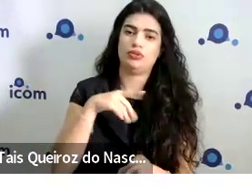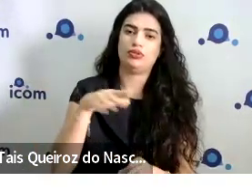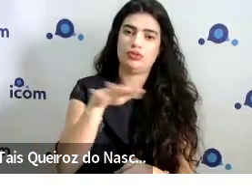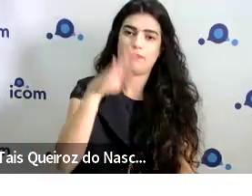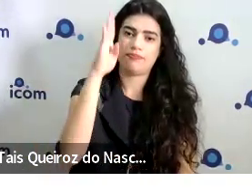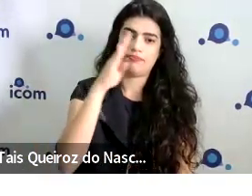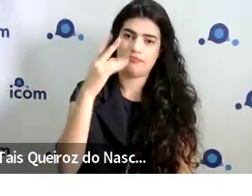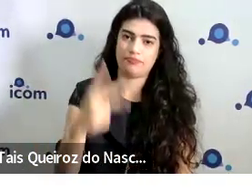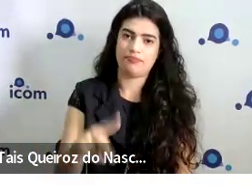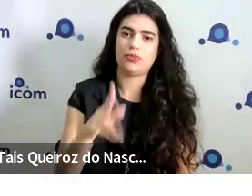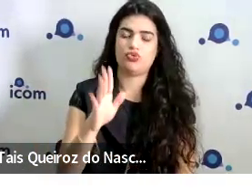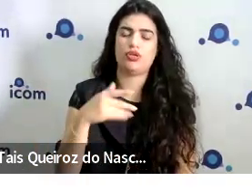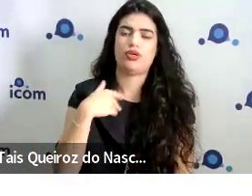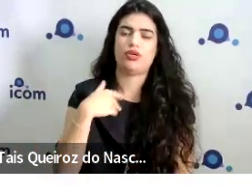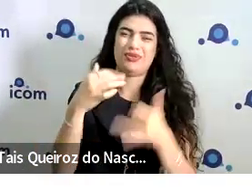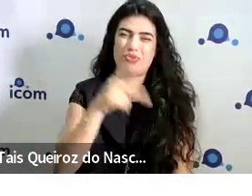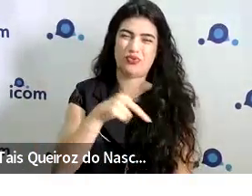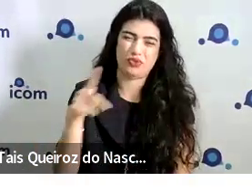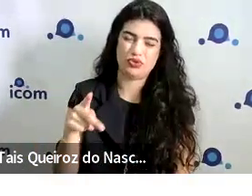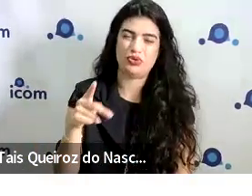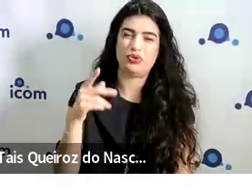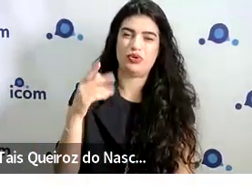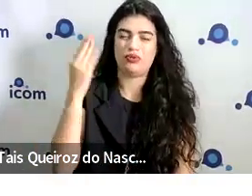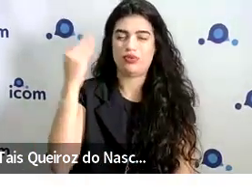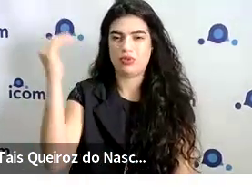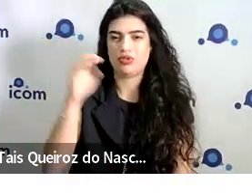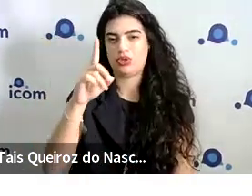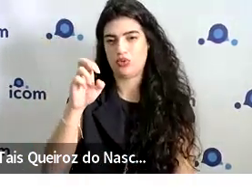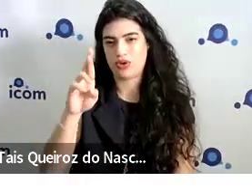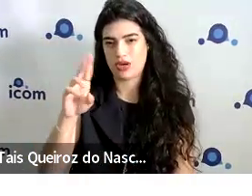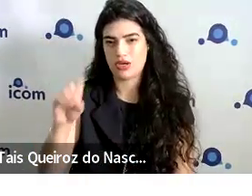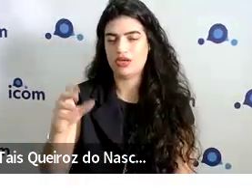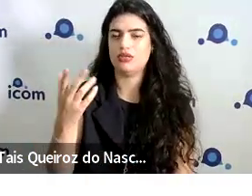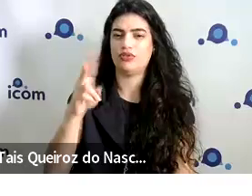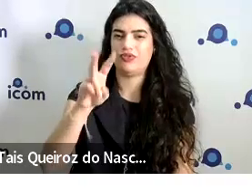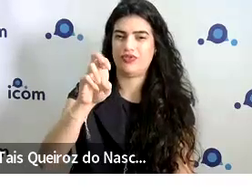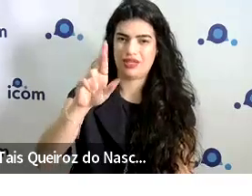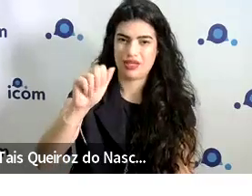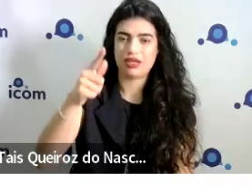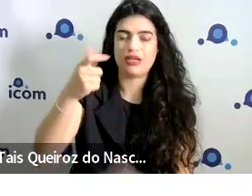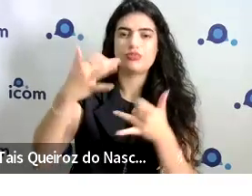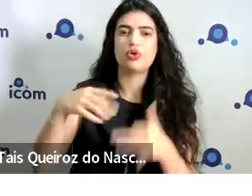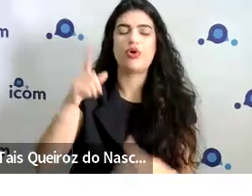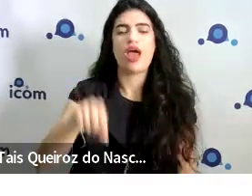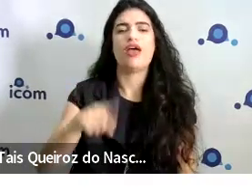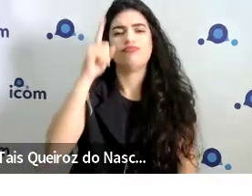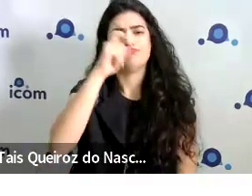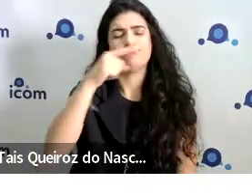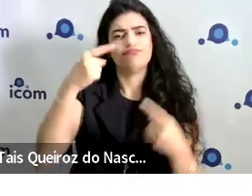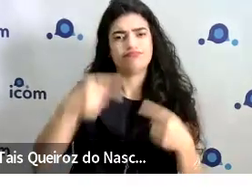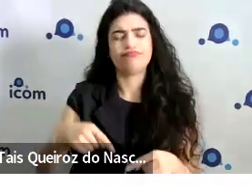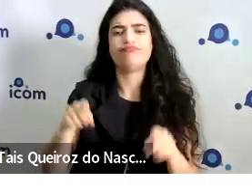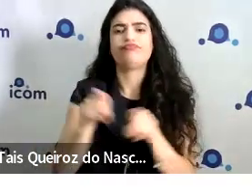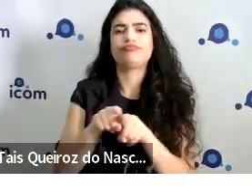foi falado pelo professor Aristóteles, pelo professor Eduardo, pela professora Vera, que ele é muito complexo e o judiciário